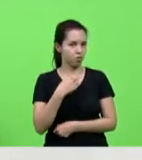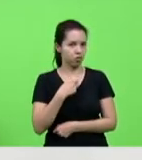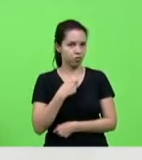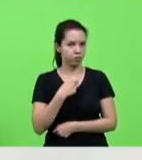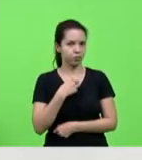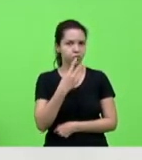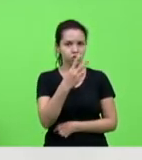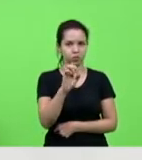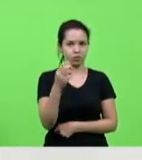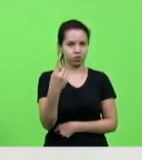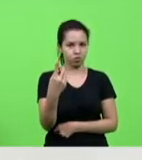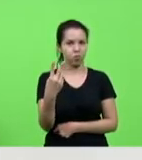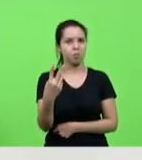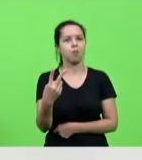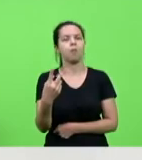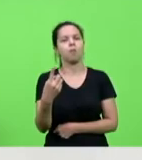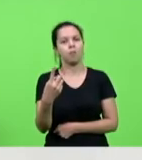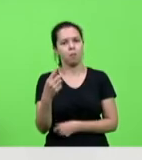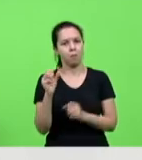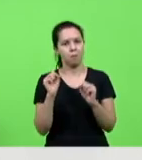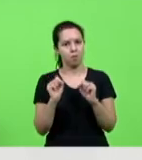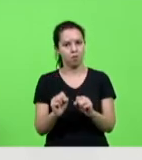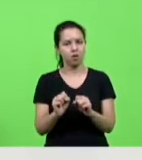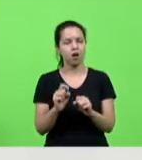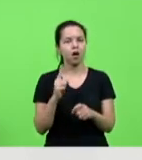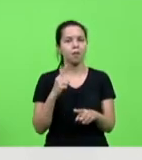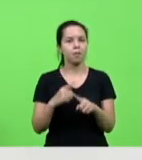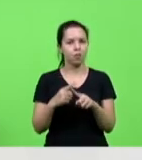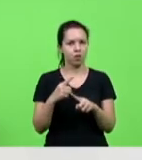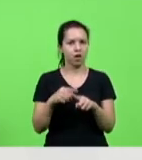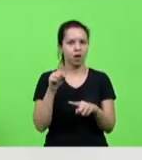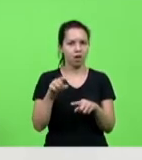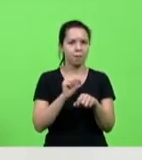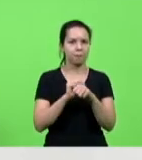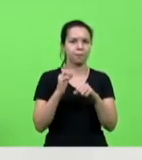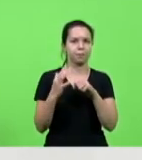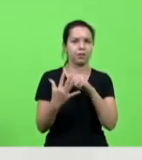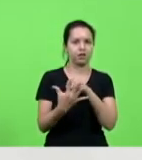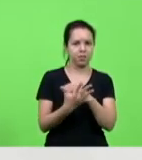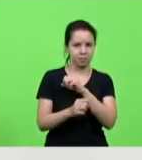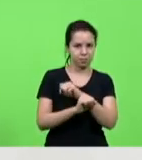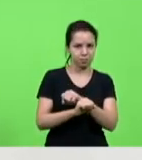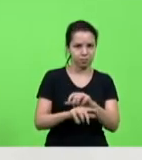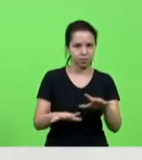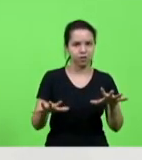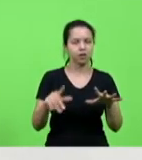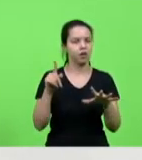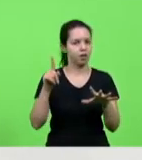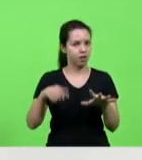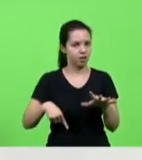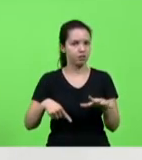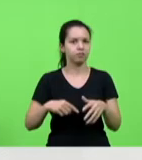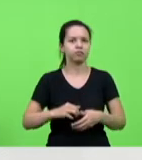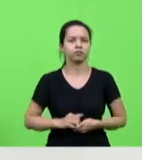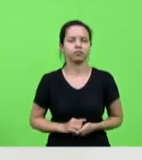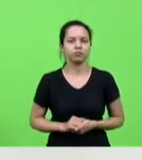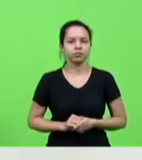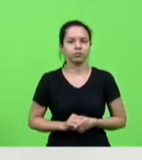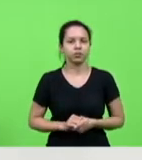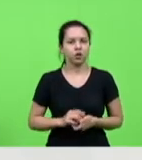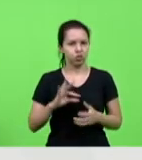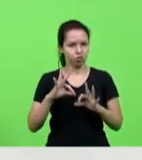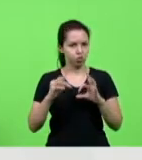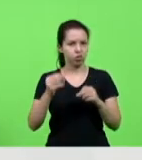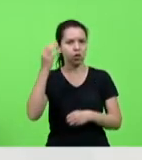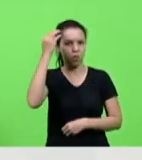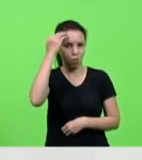2021 pode? Ah, é a pandemia, é verdade, é a pandemia. A pandemia, tudo é culpa da